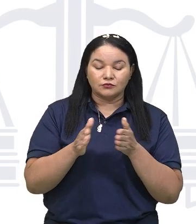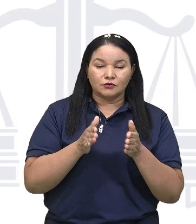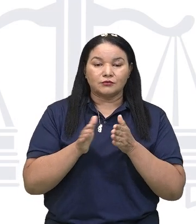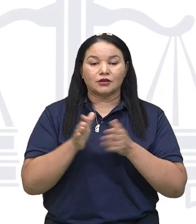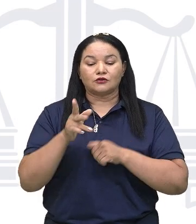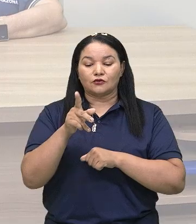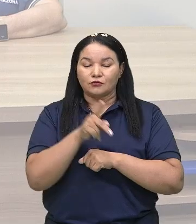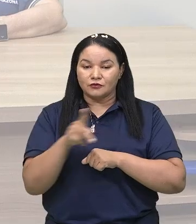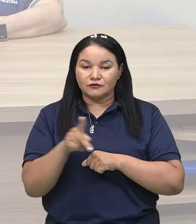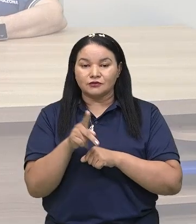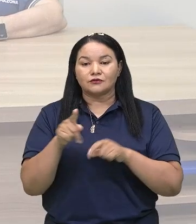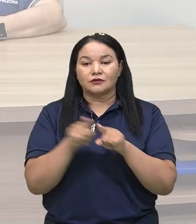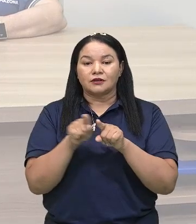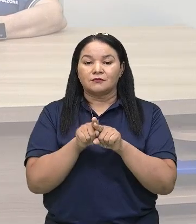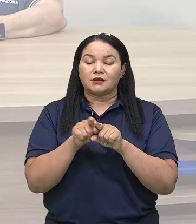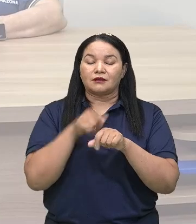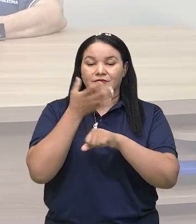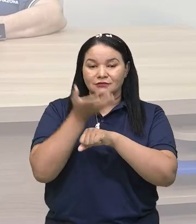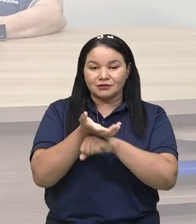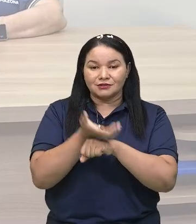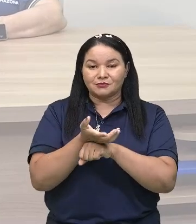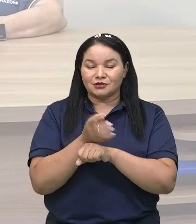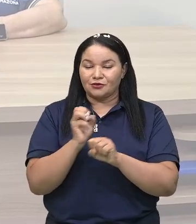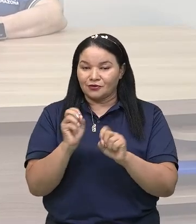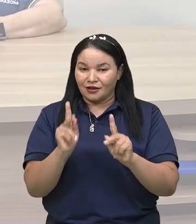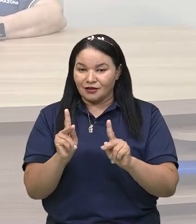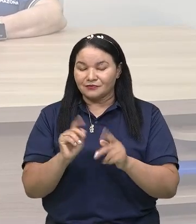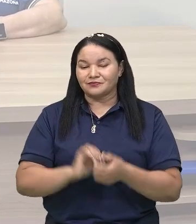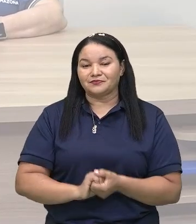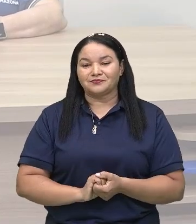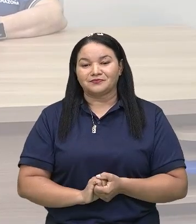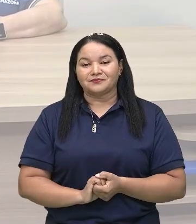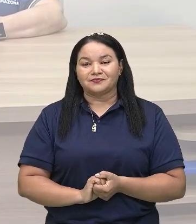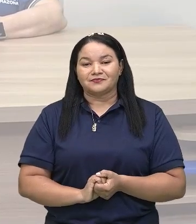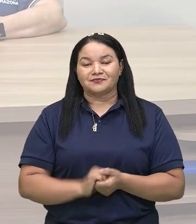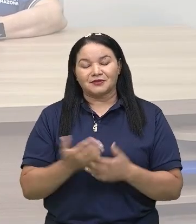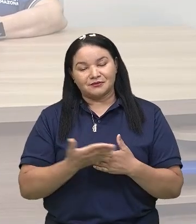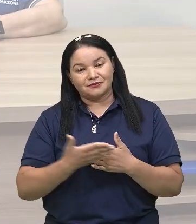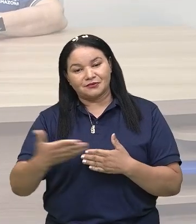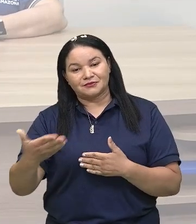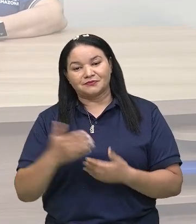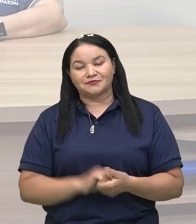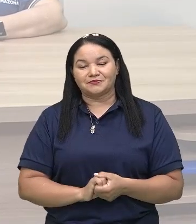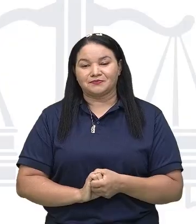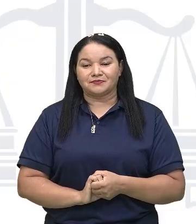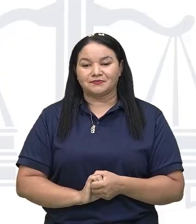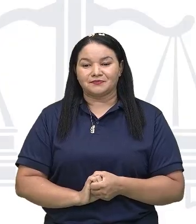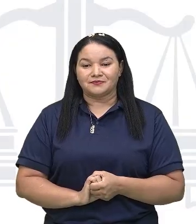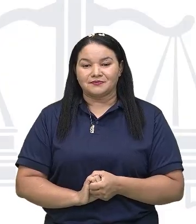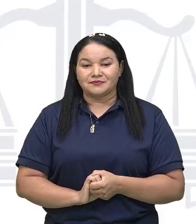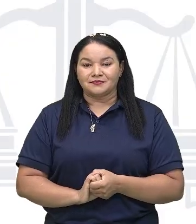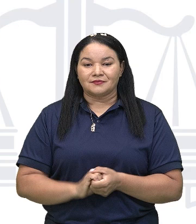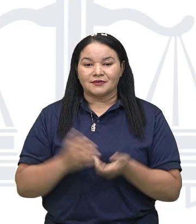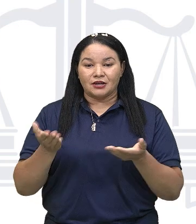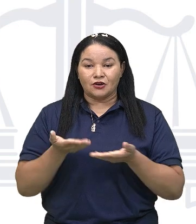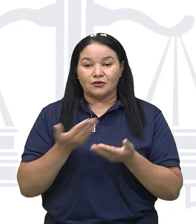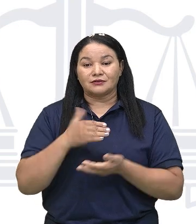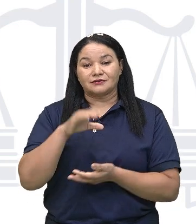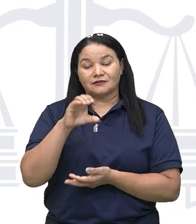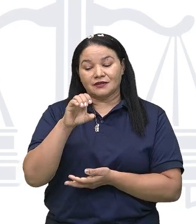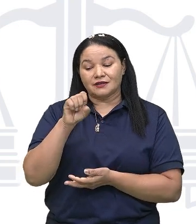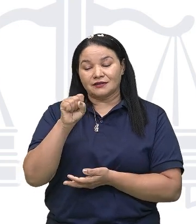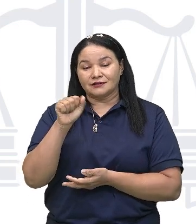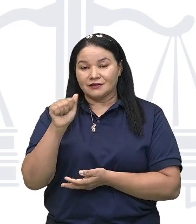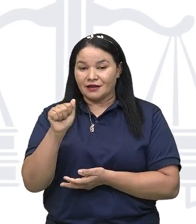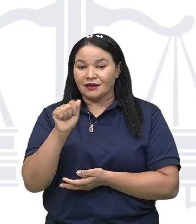cada componente vai atuar. Ok? Certo? Ok. Vamos para o próximo ponto agora, que é o nosso CSA, que